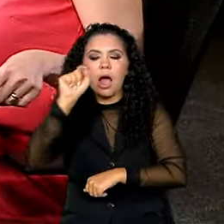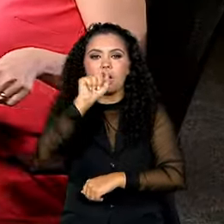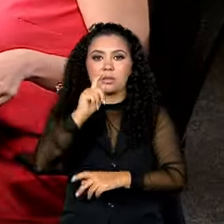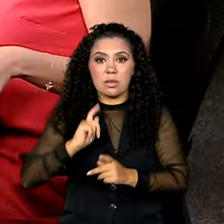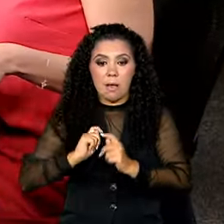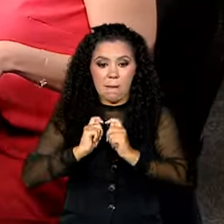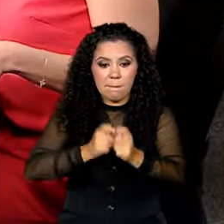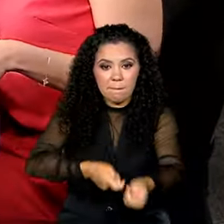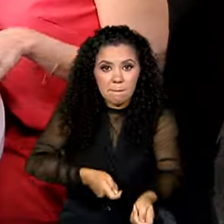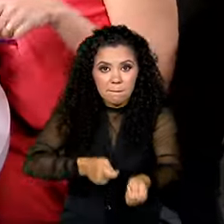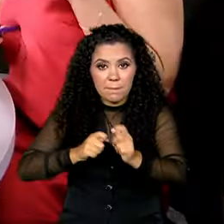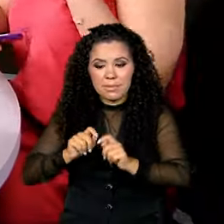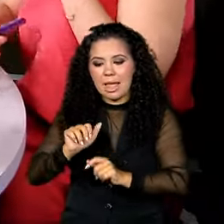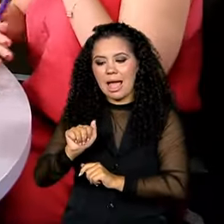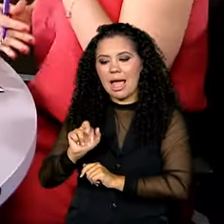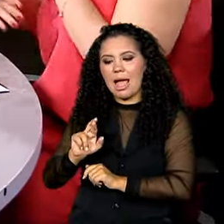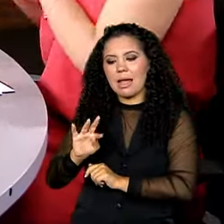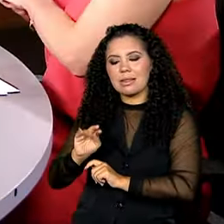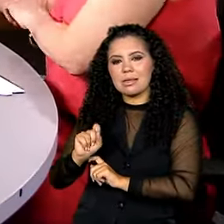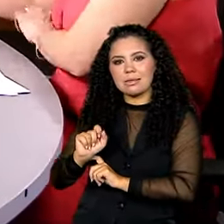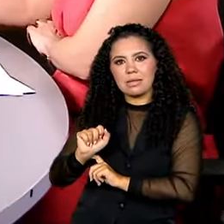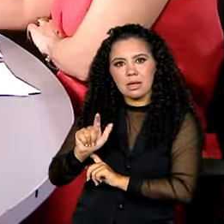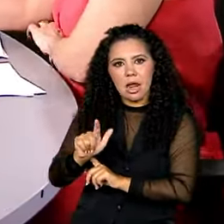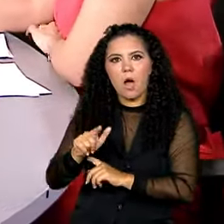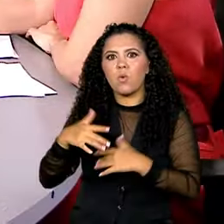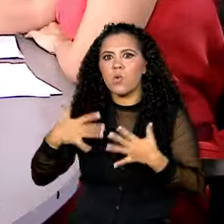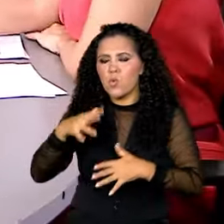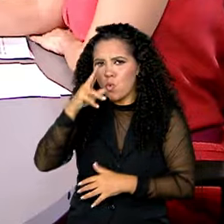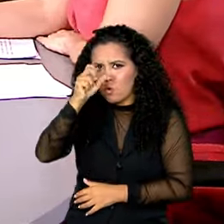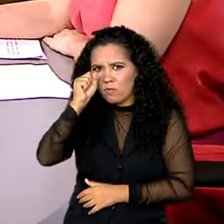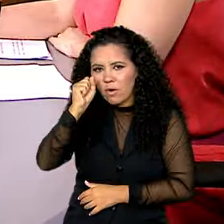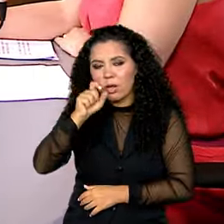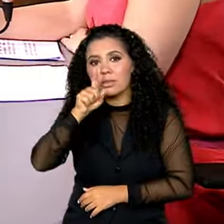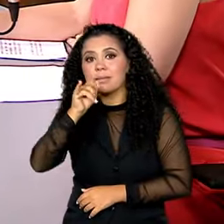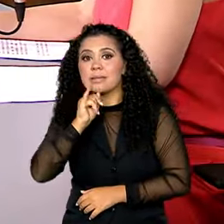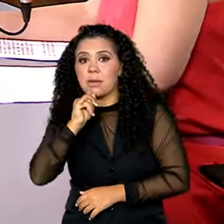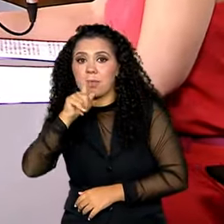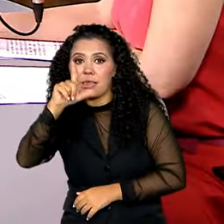forte, esse é o caso do Maranhão. No Maranhão nós temos